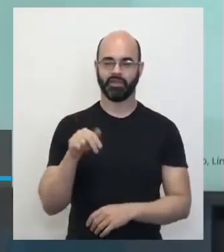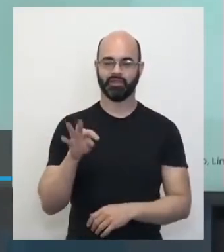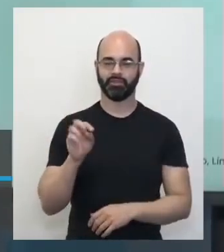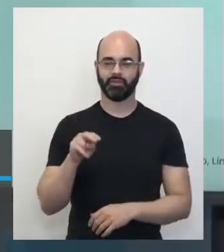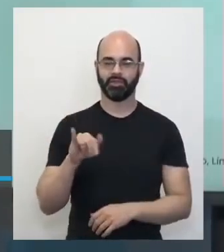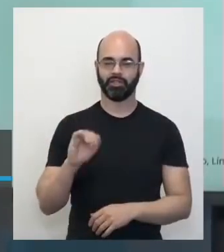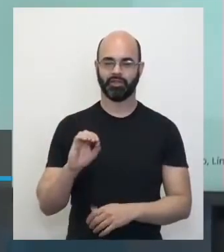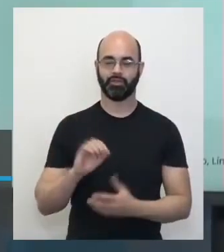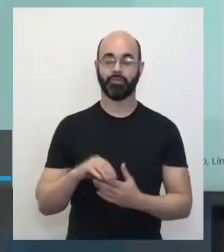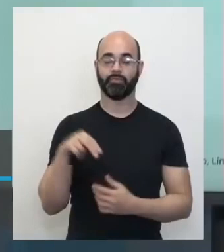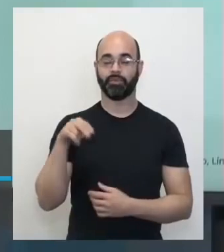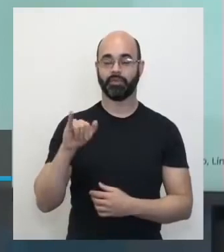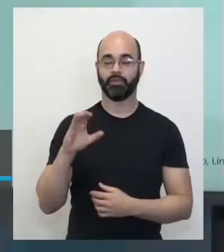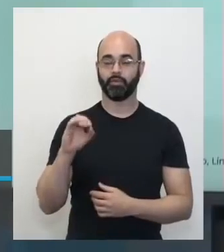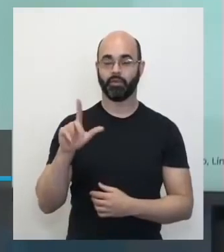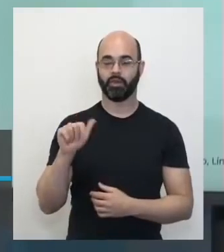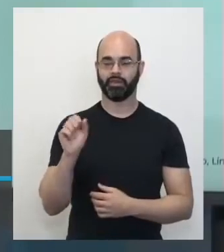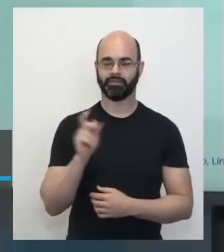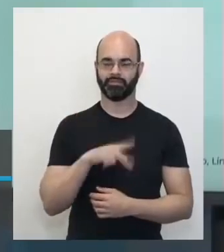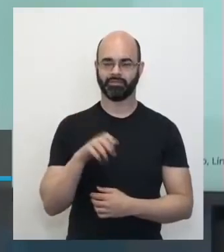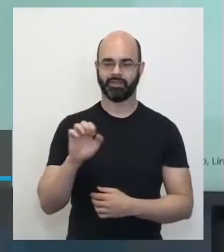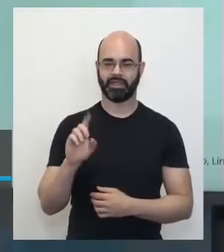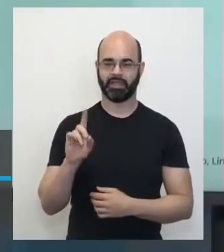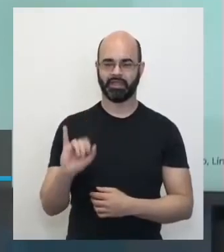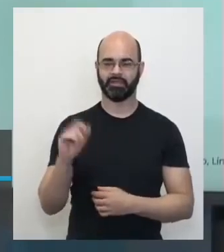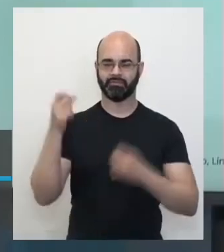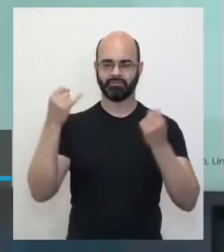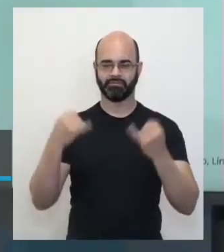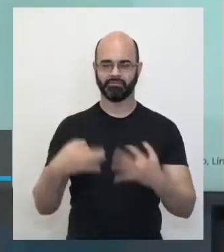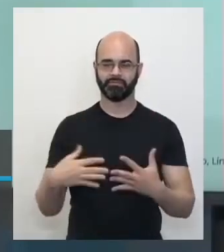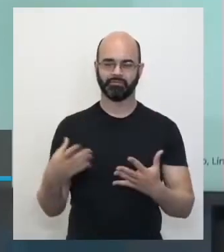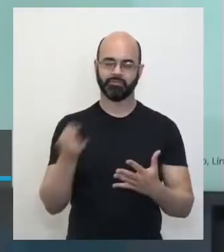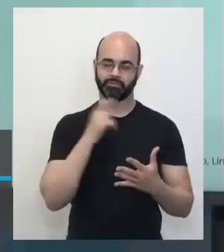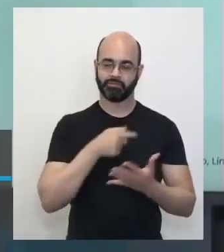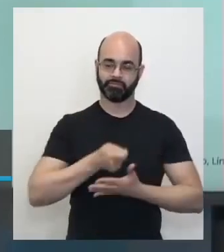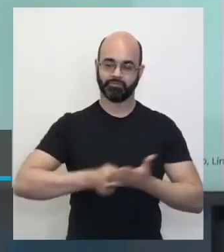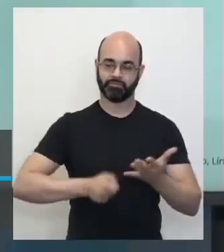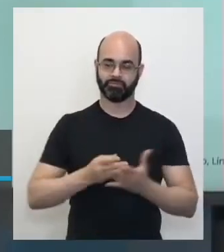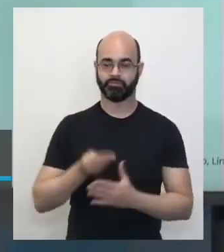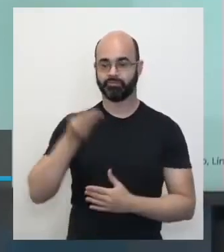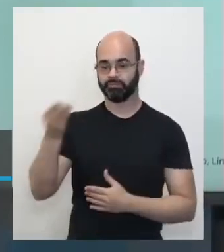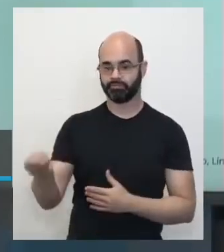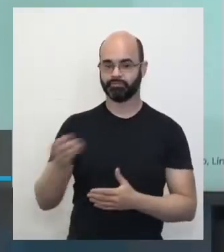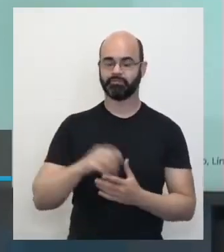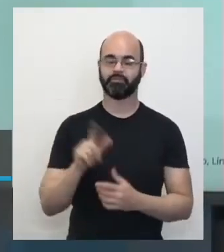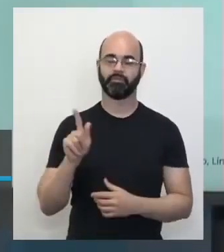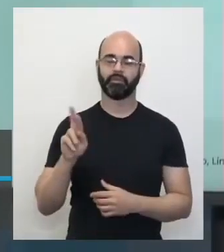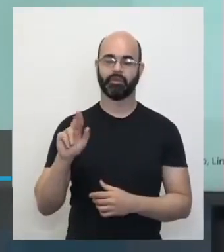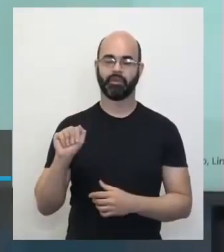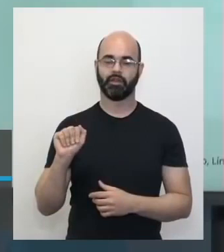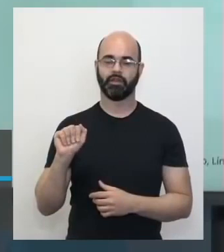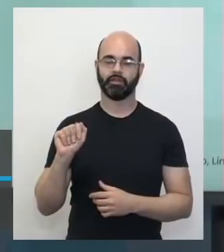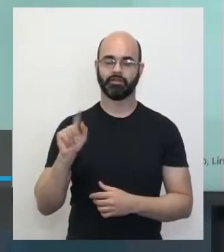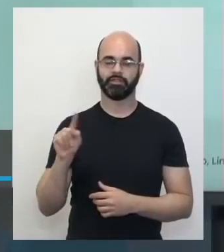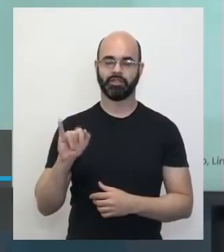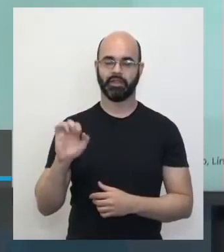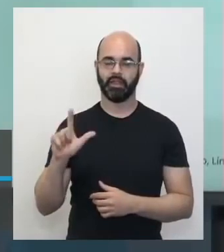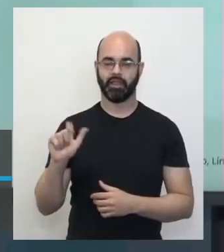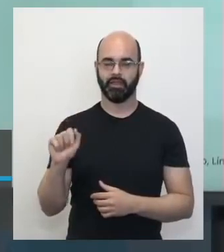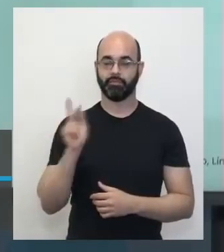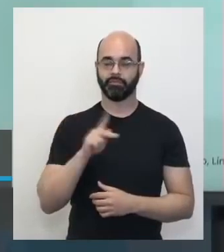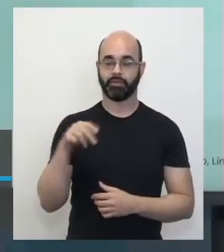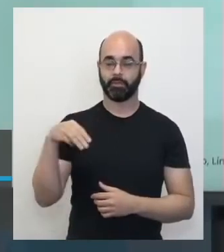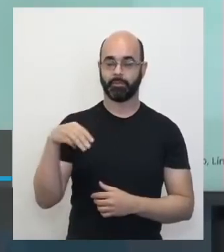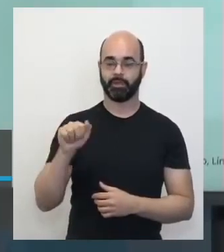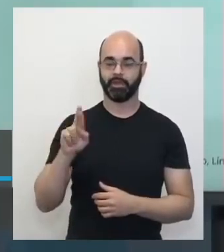o Nicolas, da Proedna, disse sobre a entrega do abaixo-assinado. A Graziela, da Pro Maria